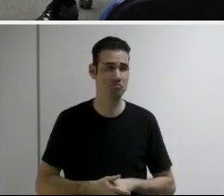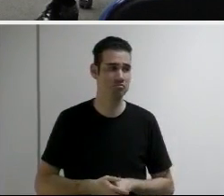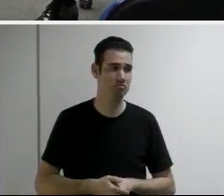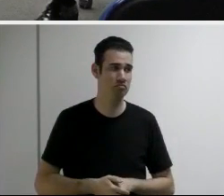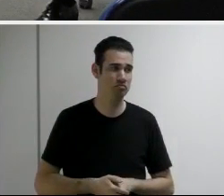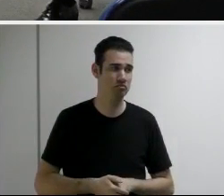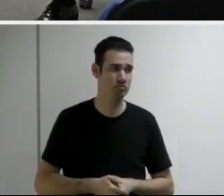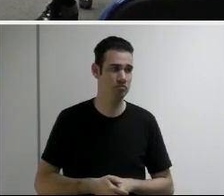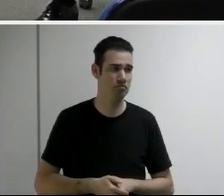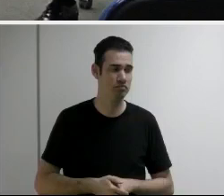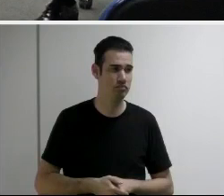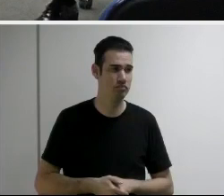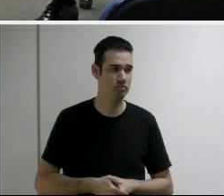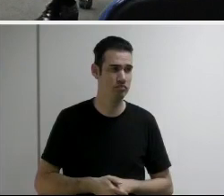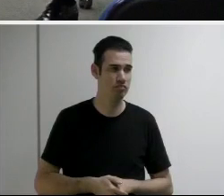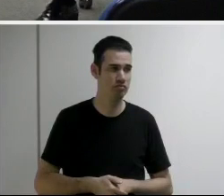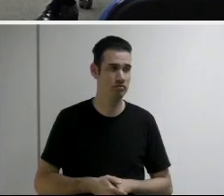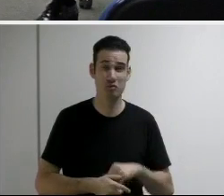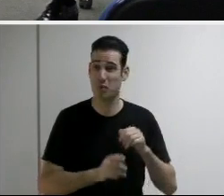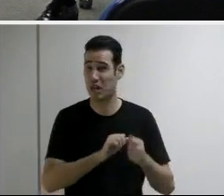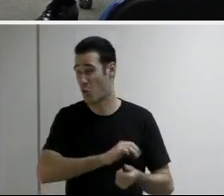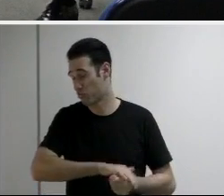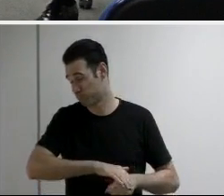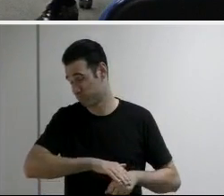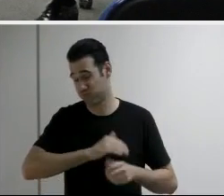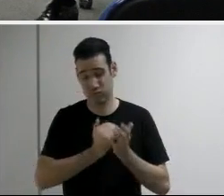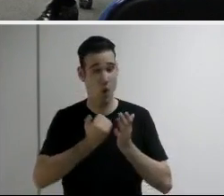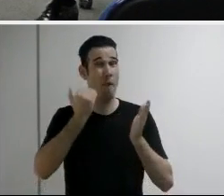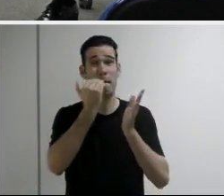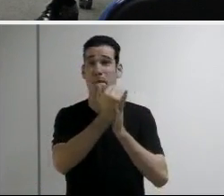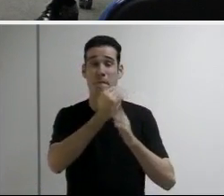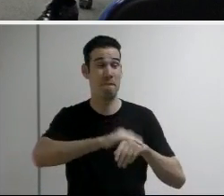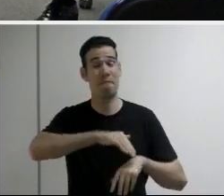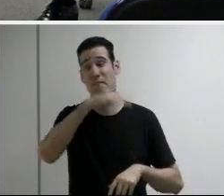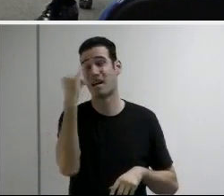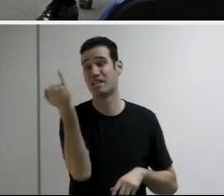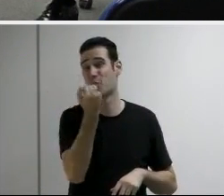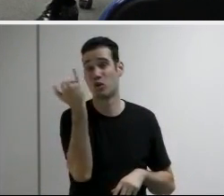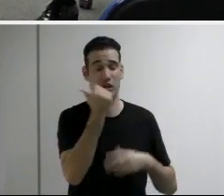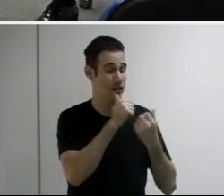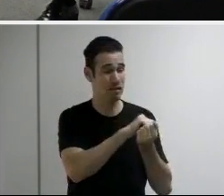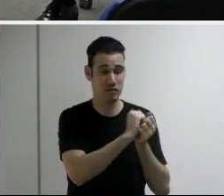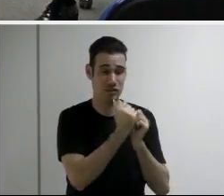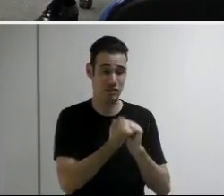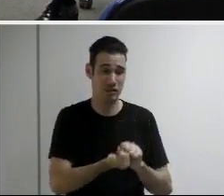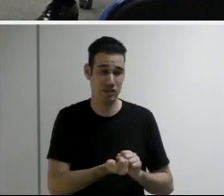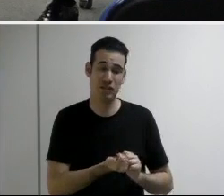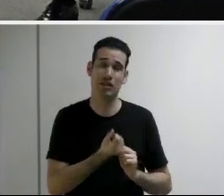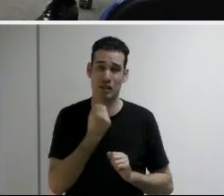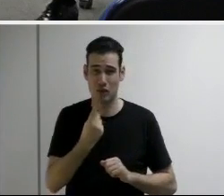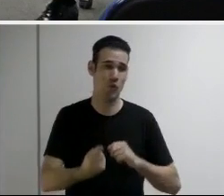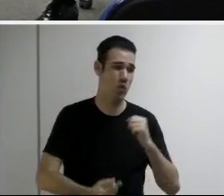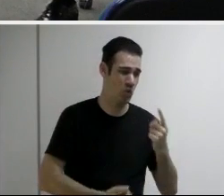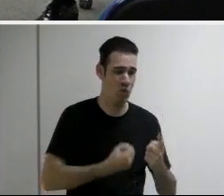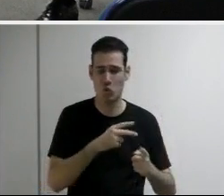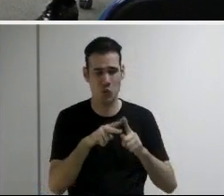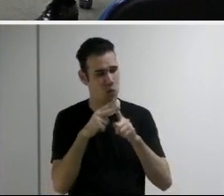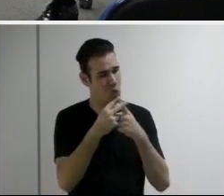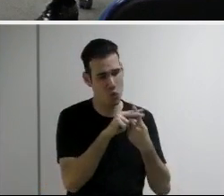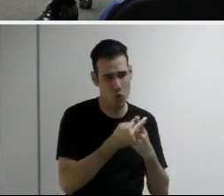não por ser um meio mais importante que os outros, ela é apenas um meio mais fácil, mais geral, e pode, uma vez obtida a adequação, você tem